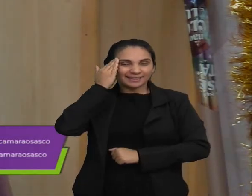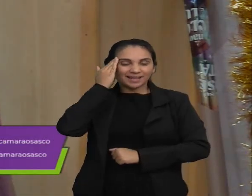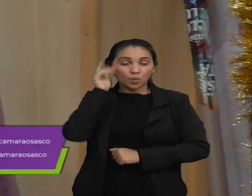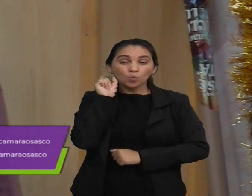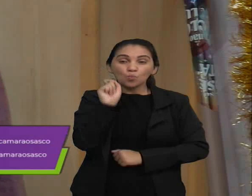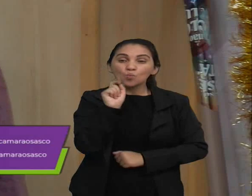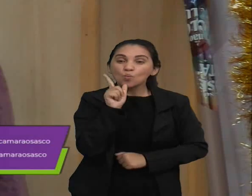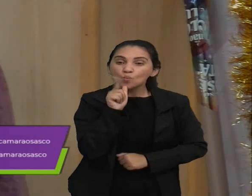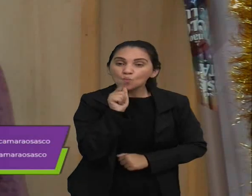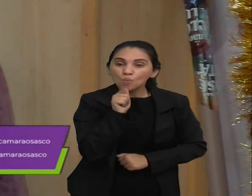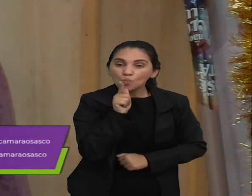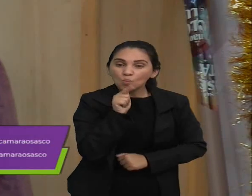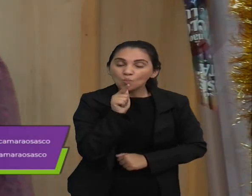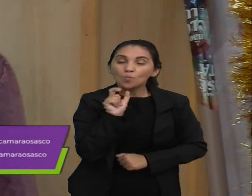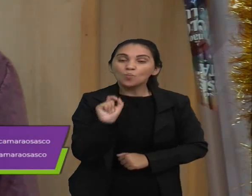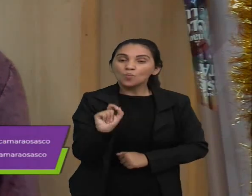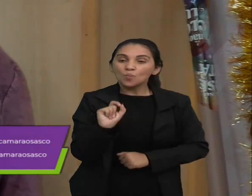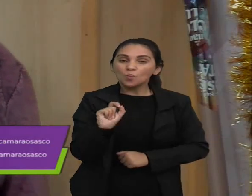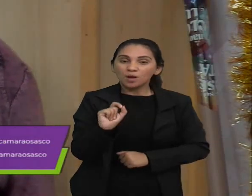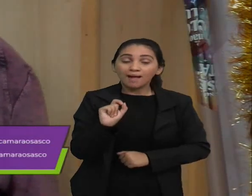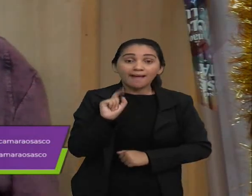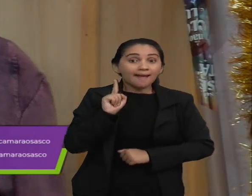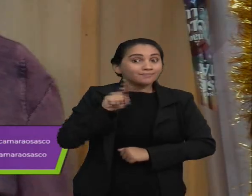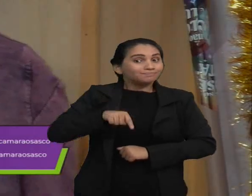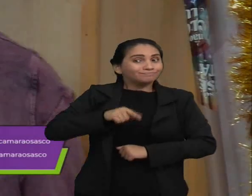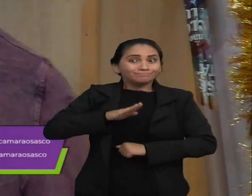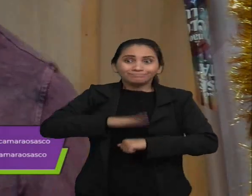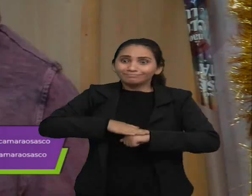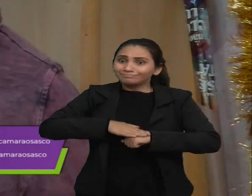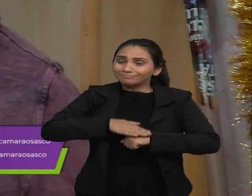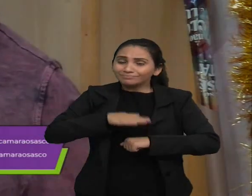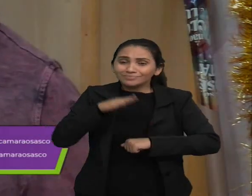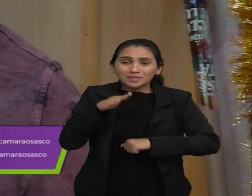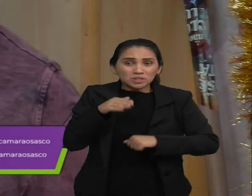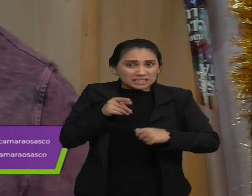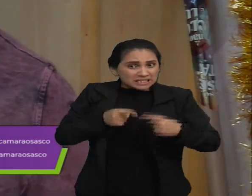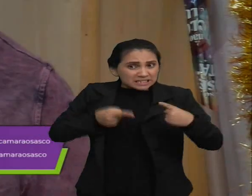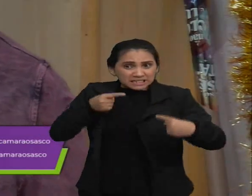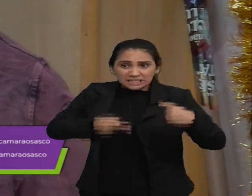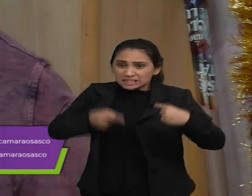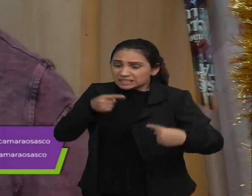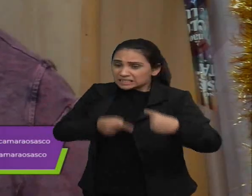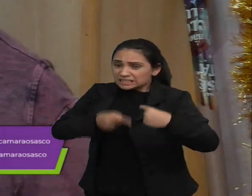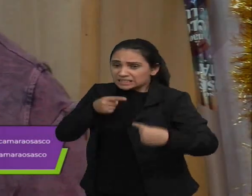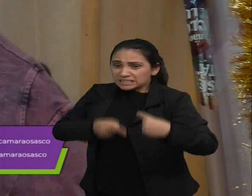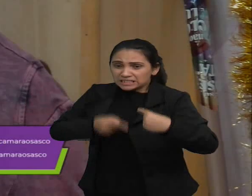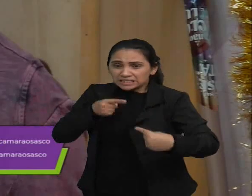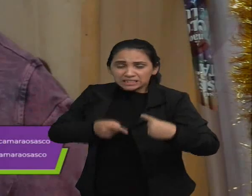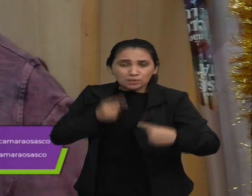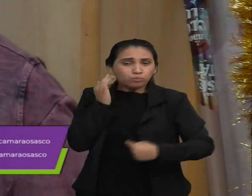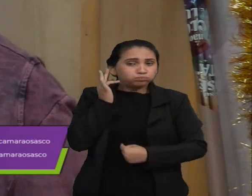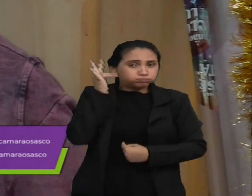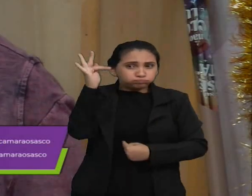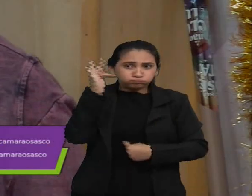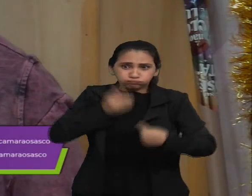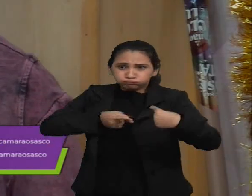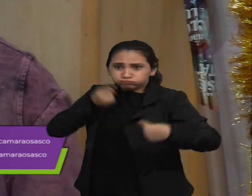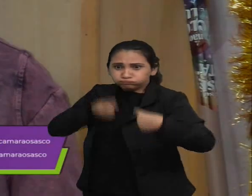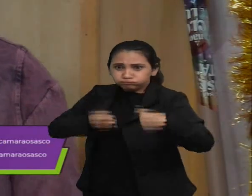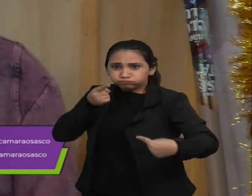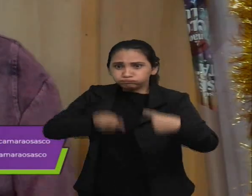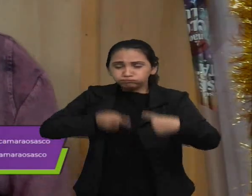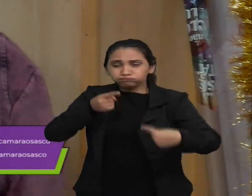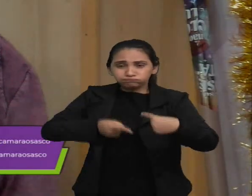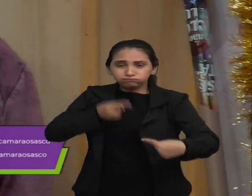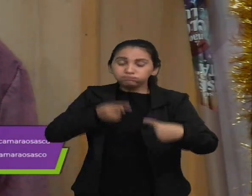a água vai ser o recurso mais disputado a nível de futuro. certo?